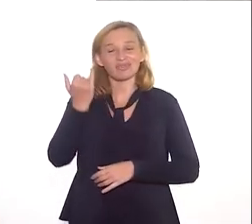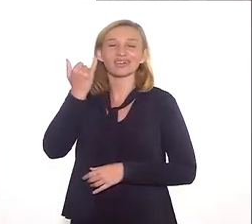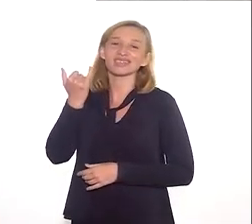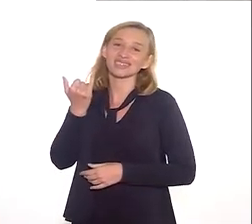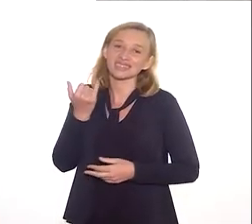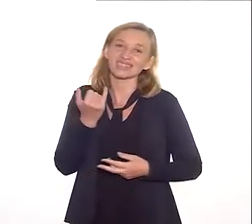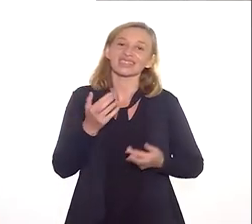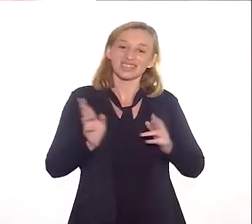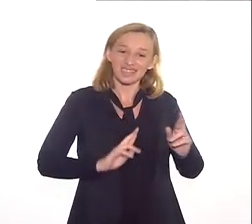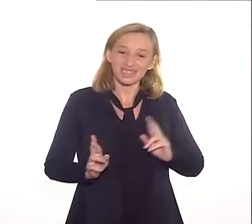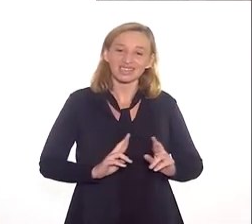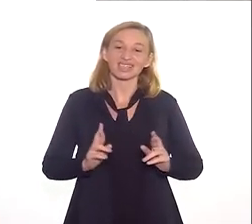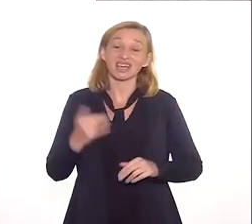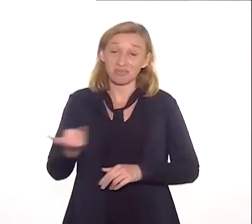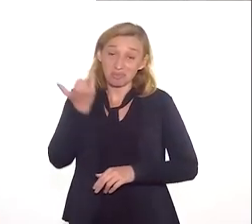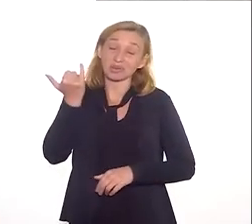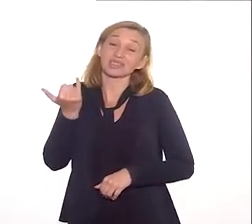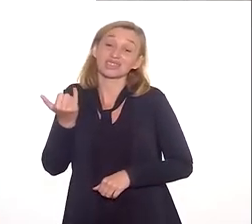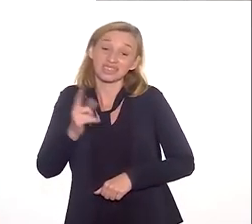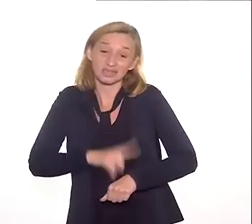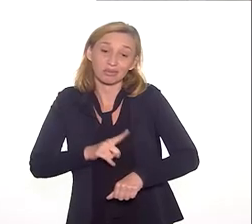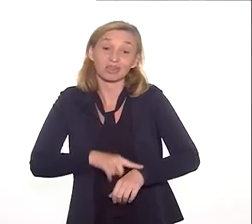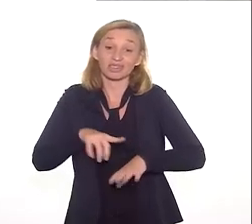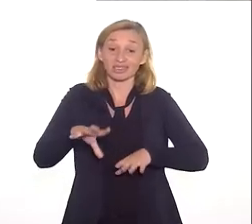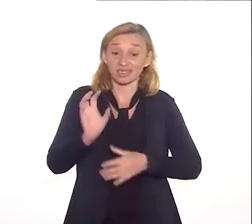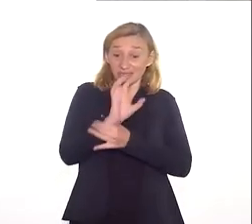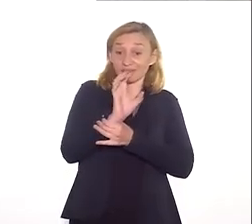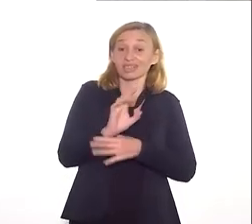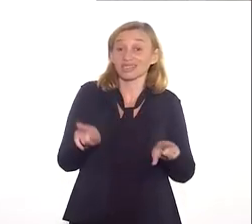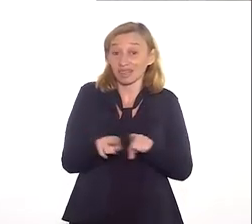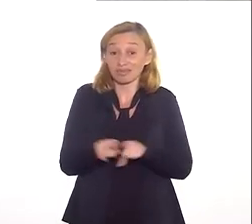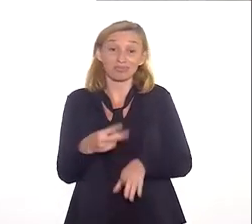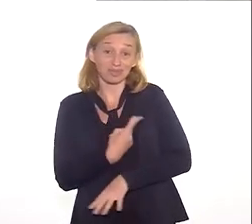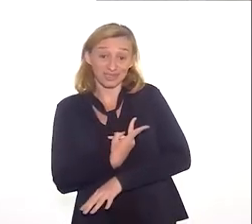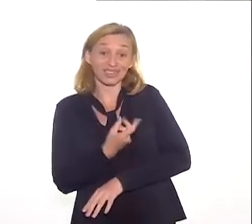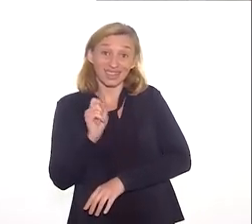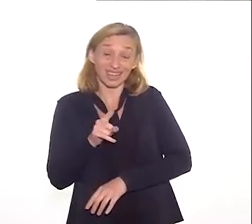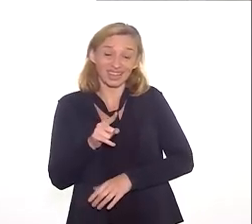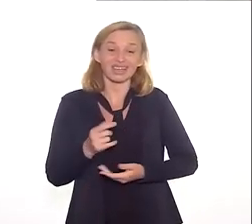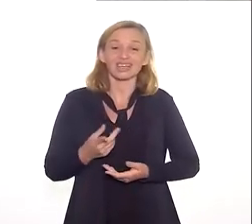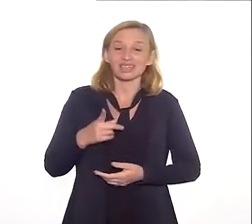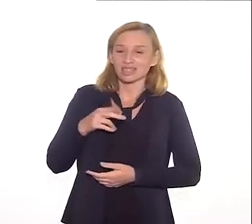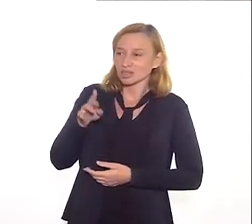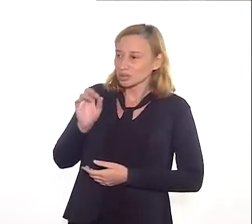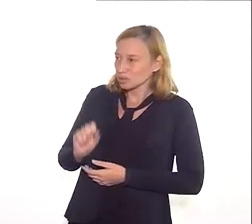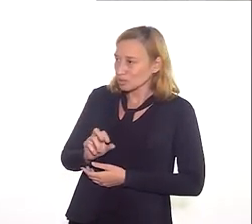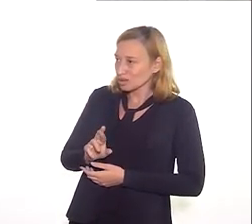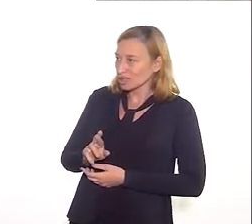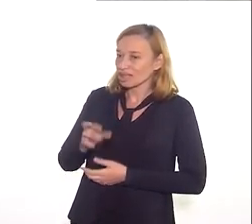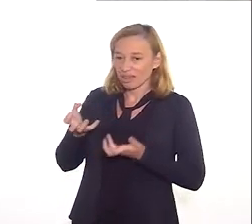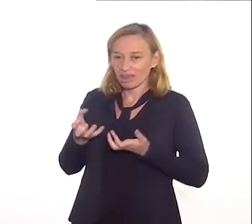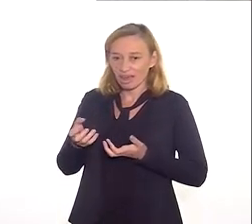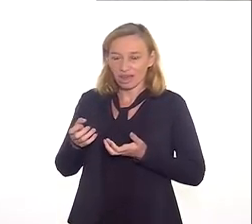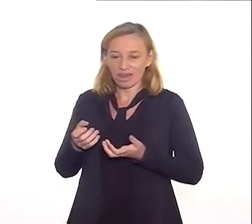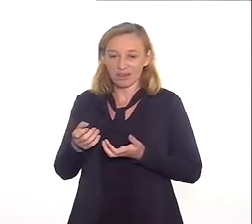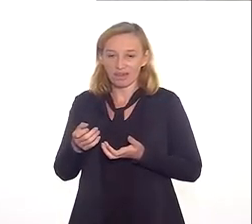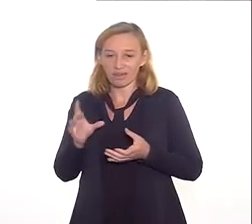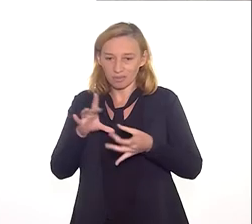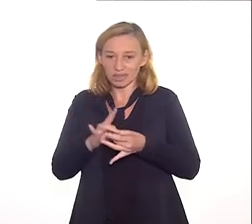é importante conciliar a importância desse momento com a segurança, né, dos dois. Doutor Renato, você quer